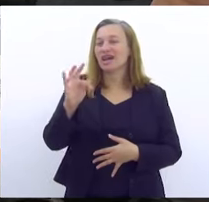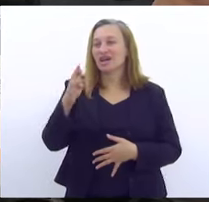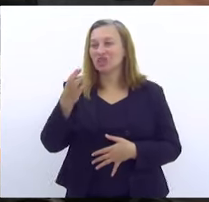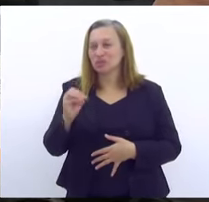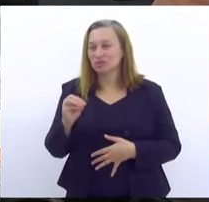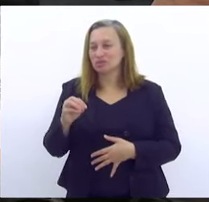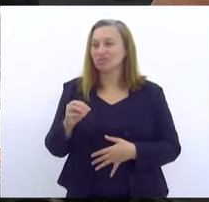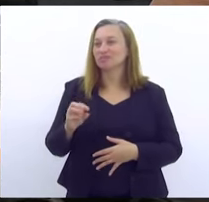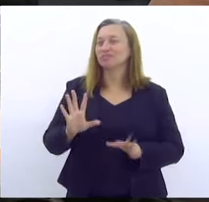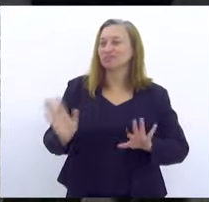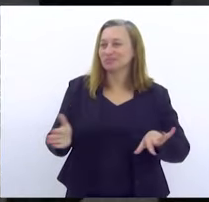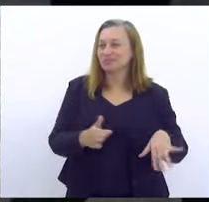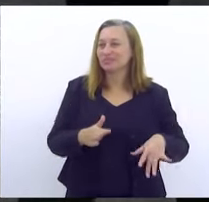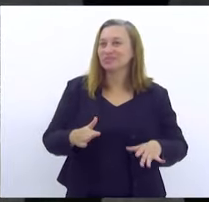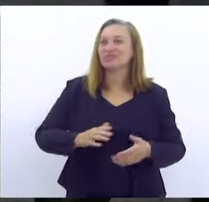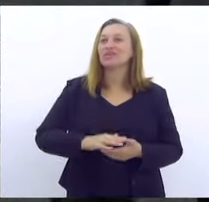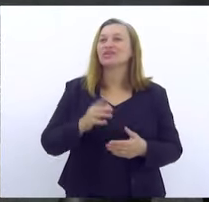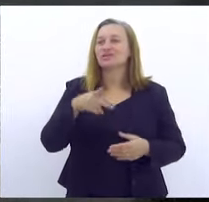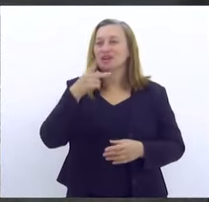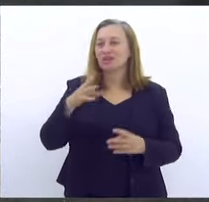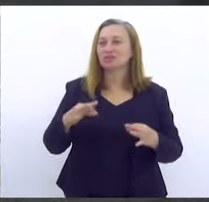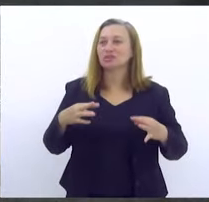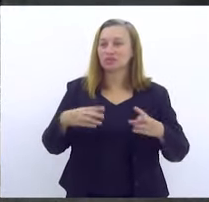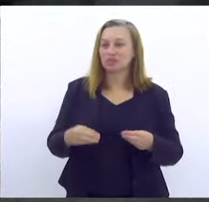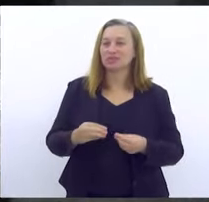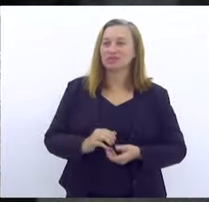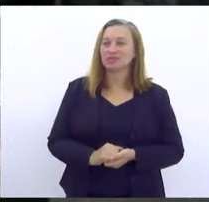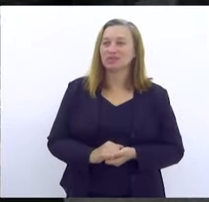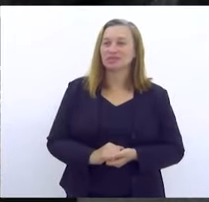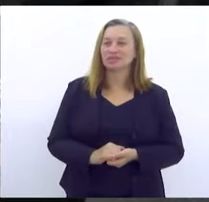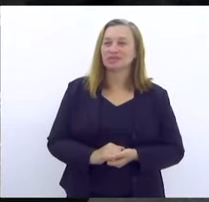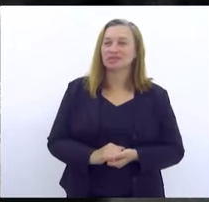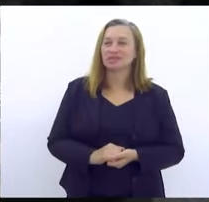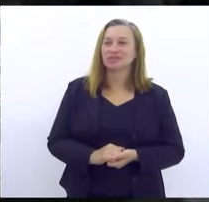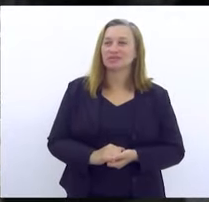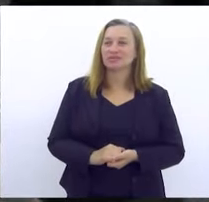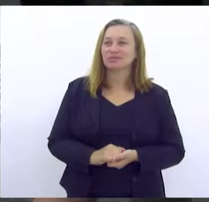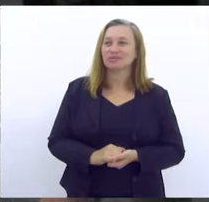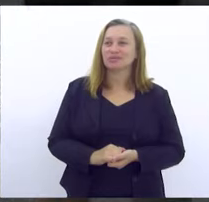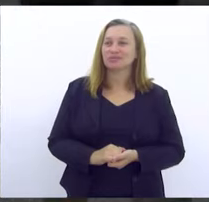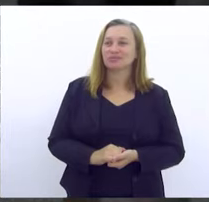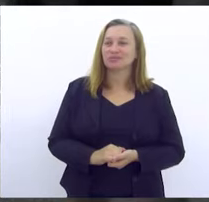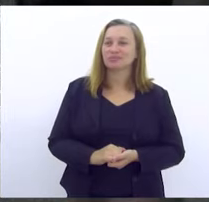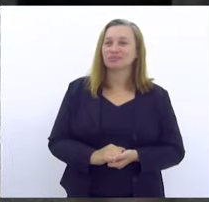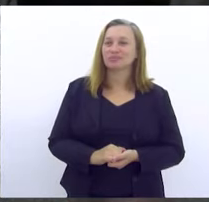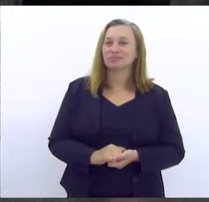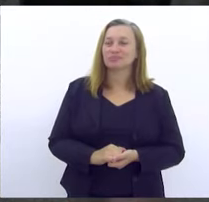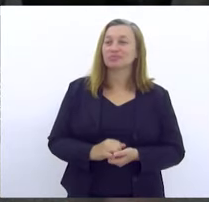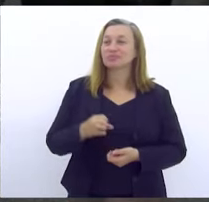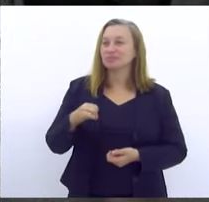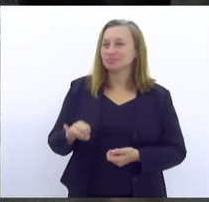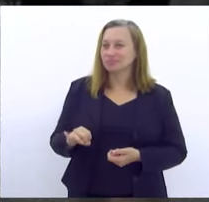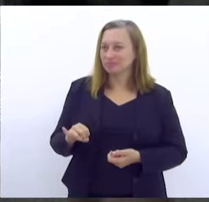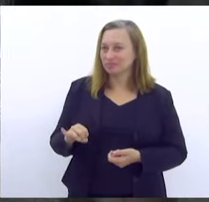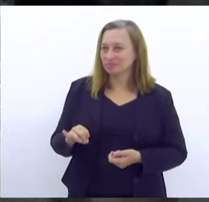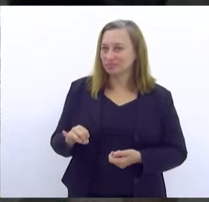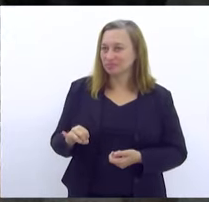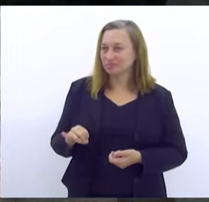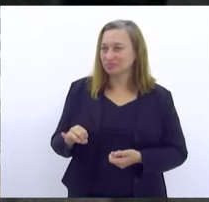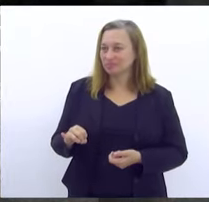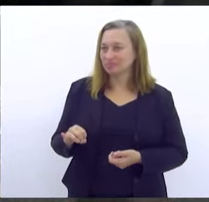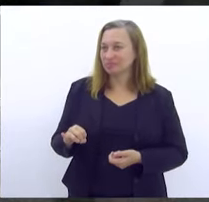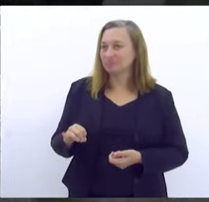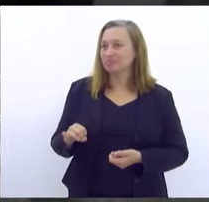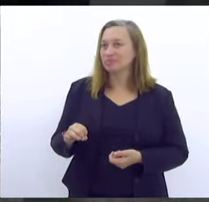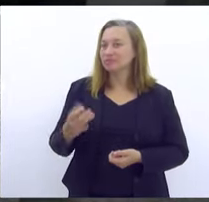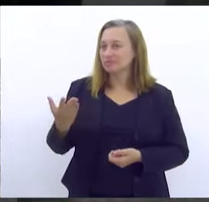resolvendo. Dito isso tudo, se o obsessor que propôs esse